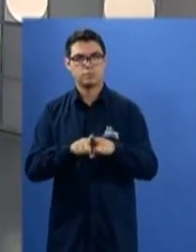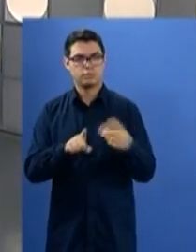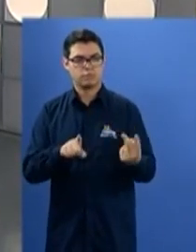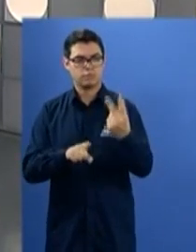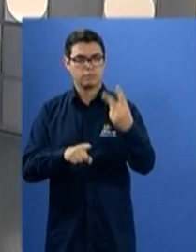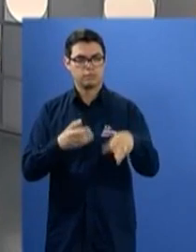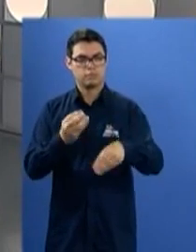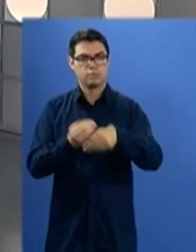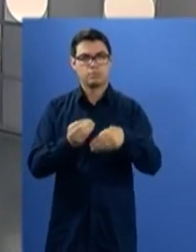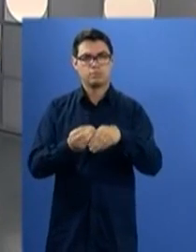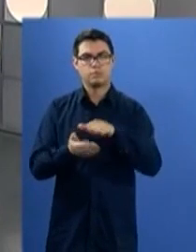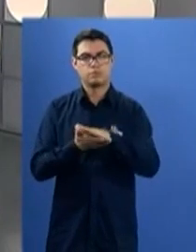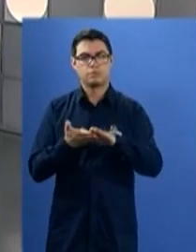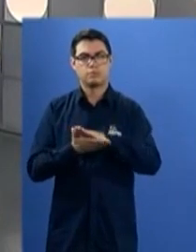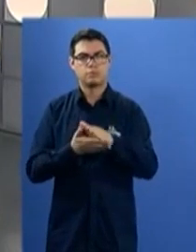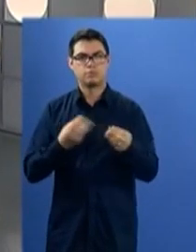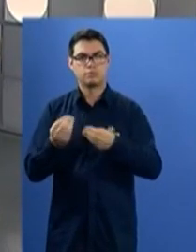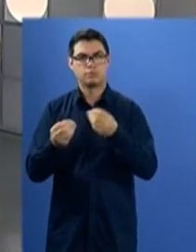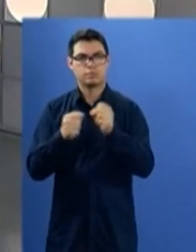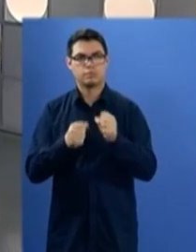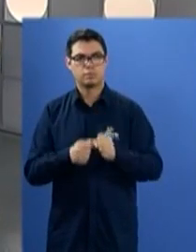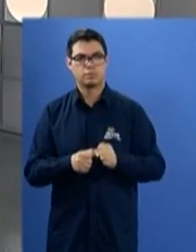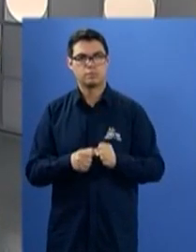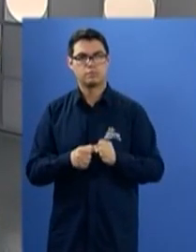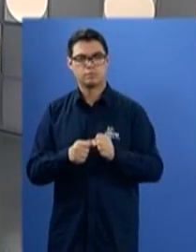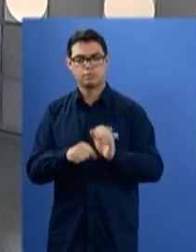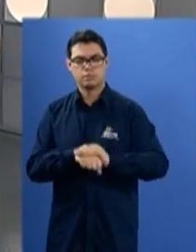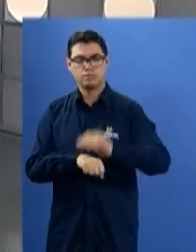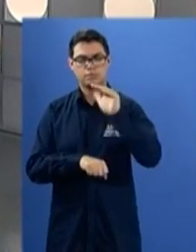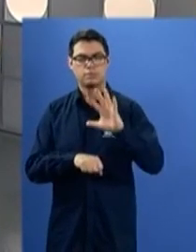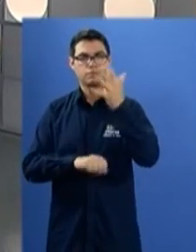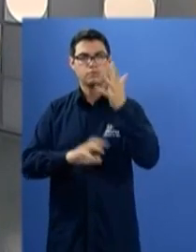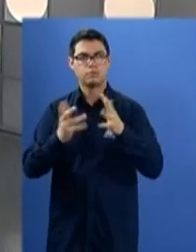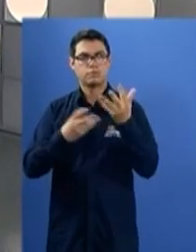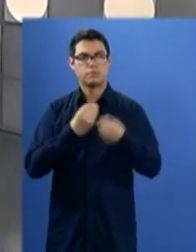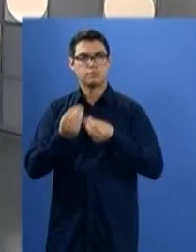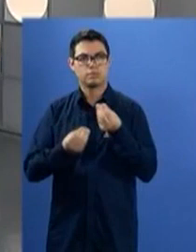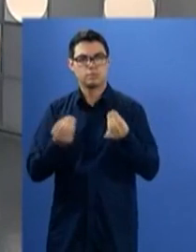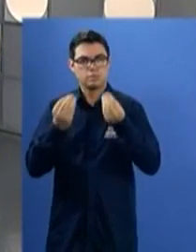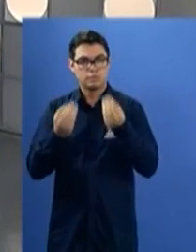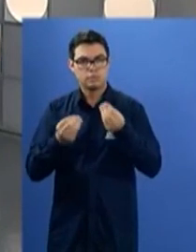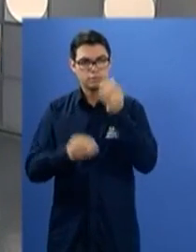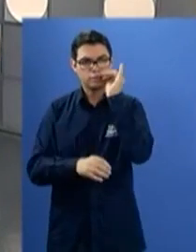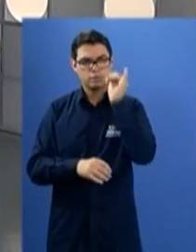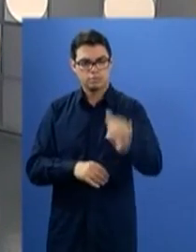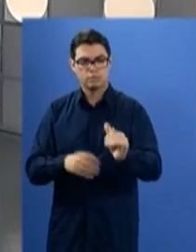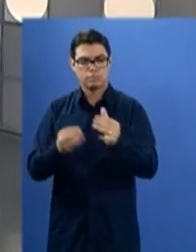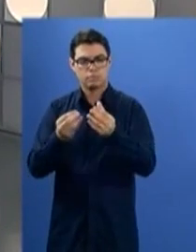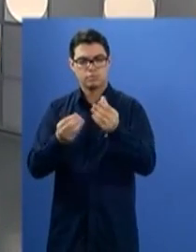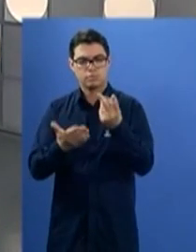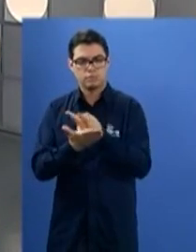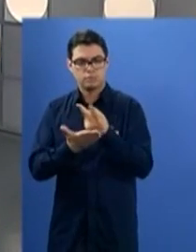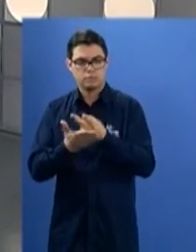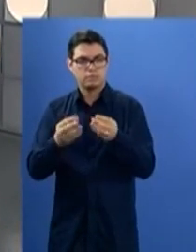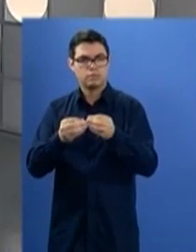agregado, e ele deve ser reduzido ao máximo. Para quê? Para você evitar perda de tempo e evitar